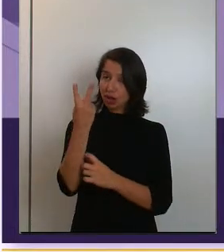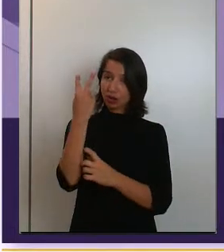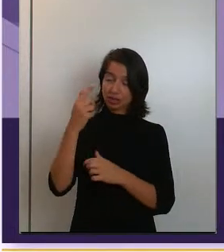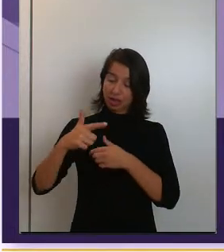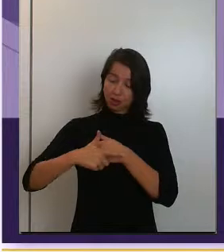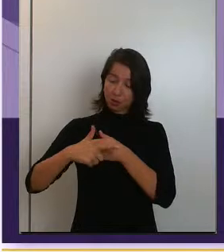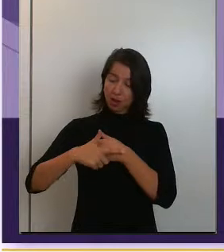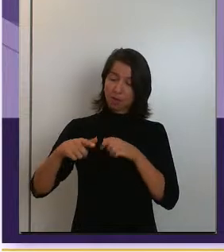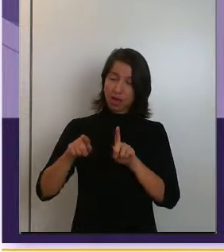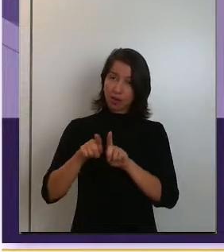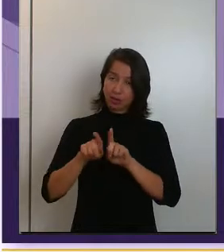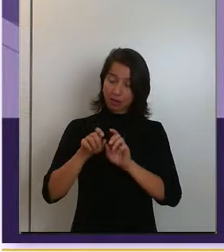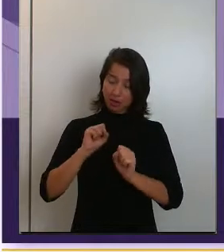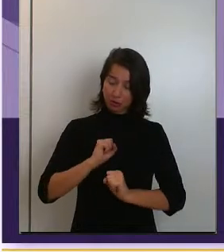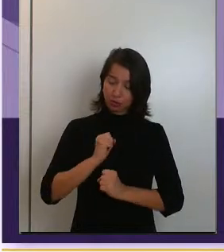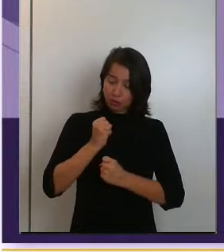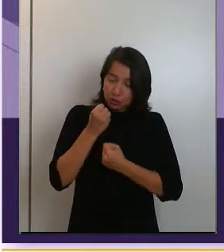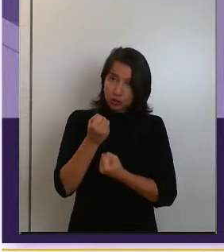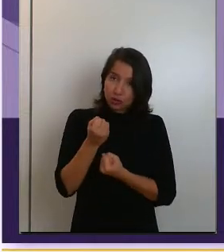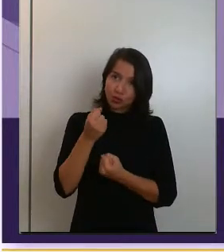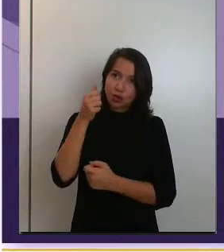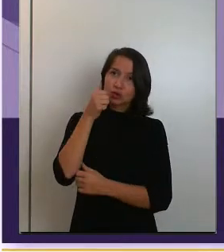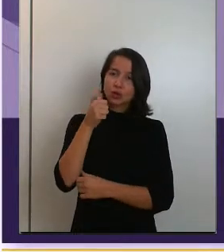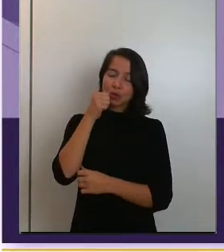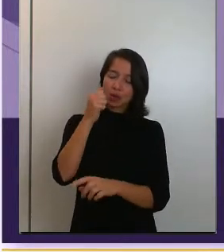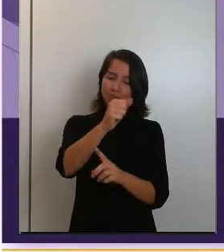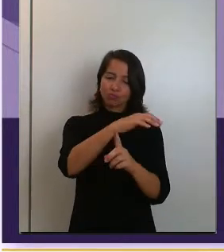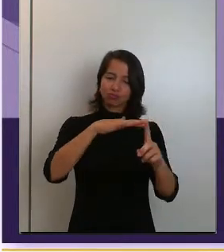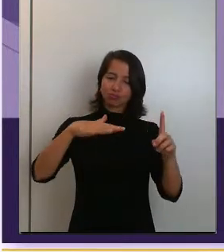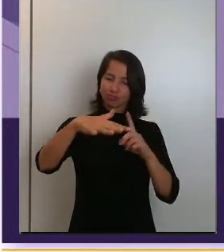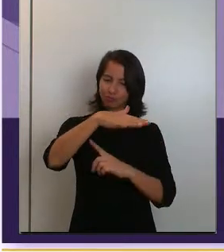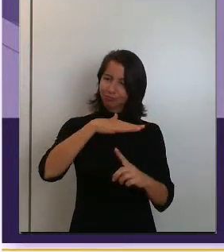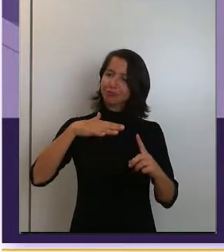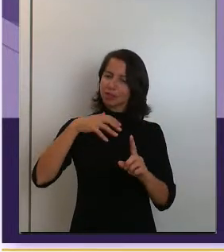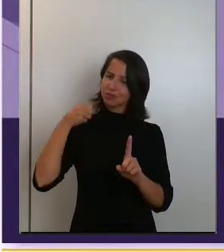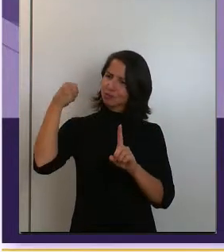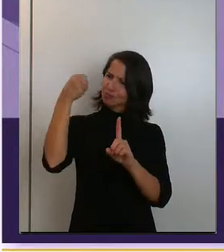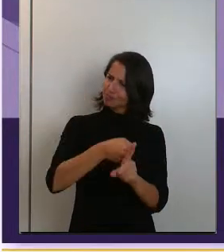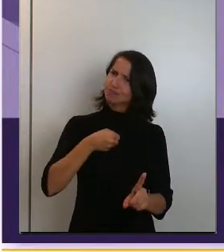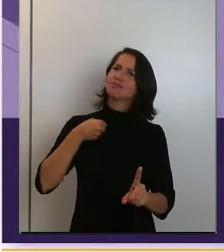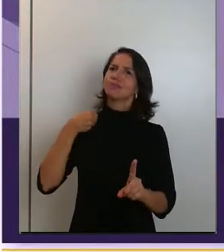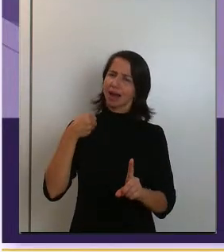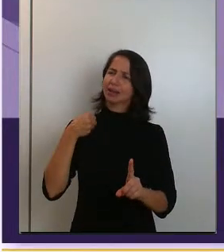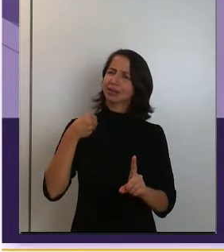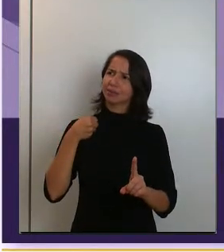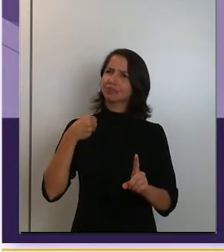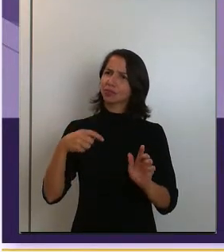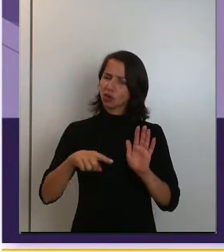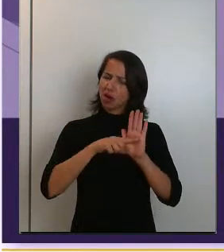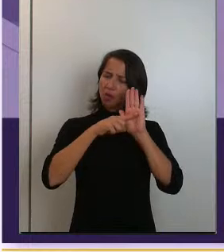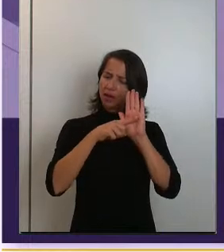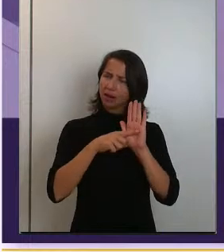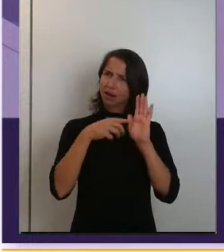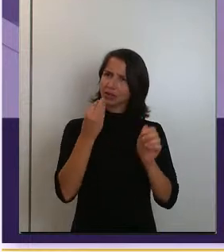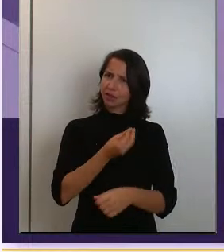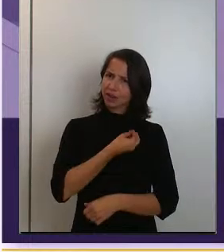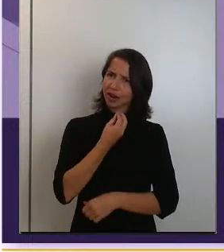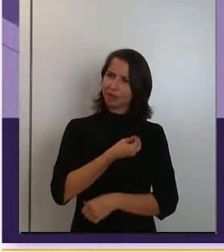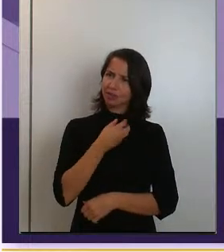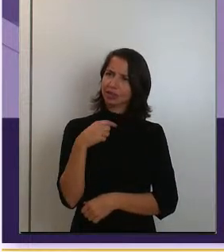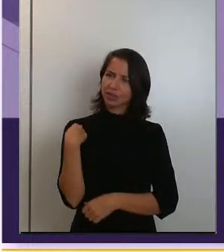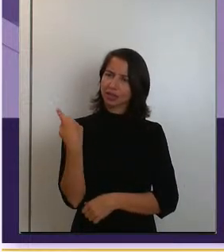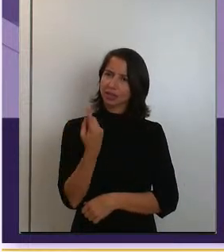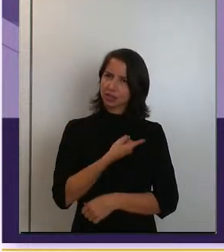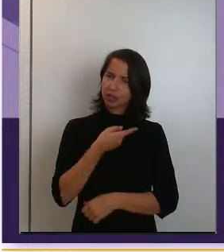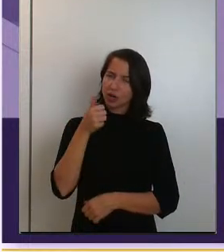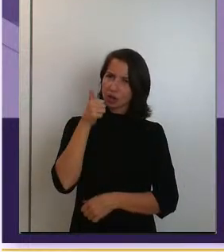nesse contexto que o trabalho reprodutivo vem impactando bastante negativamente nas nossas vidas, né? Nas vidas de nós mulheres. Com